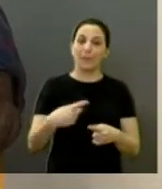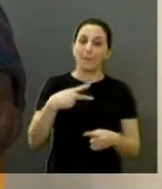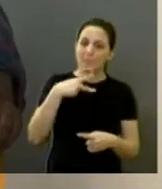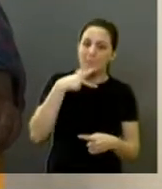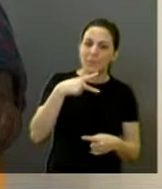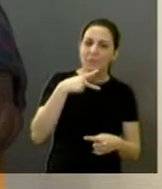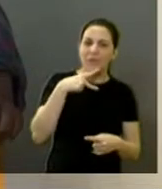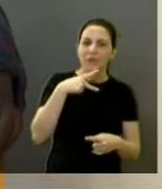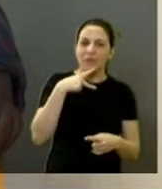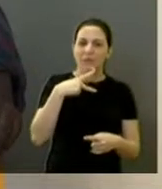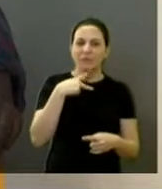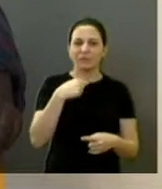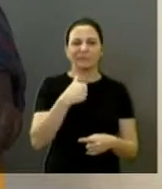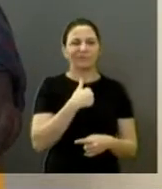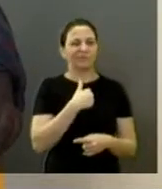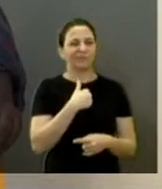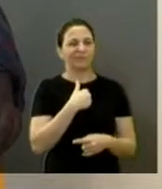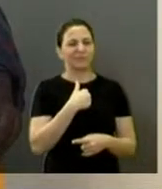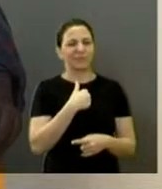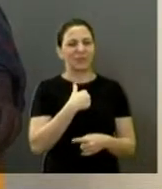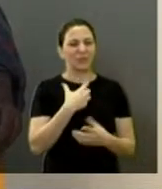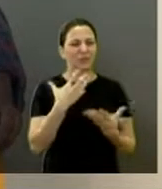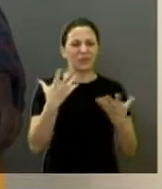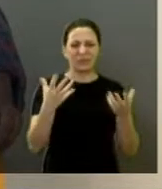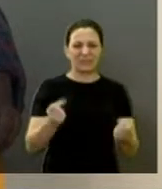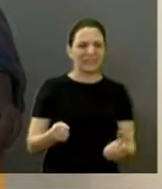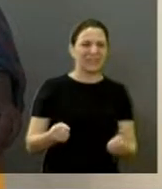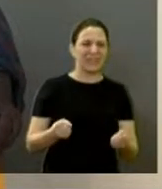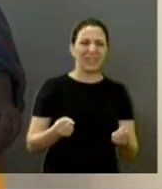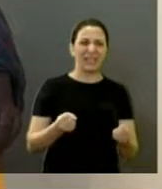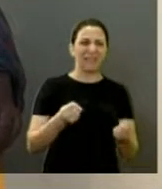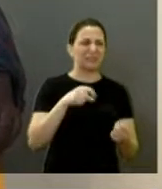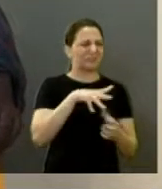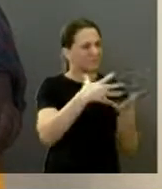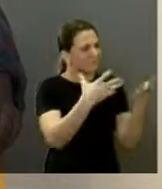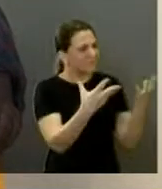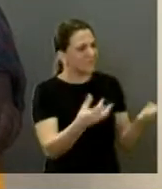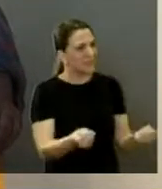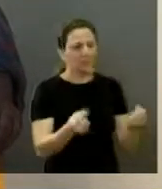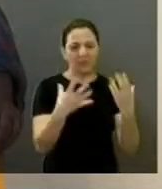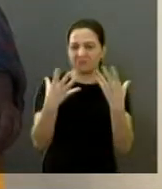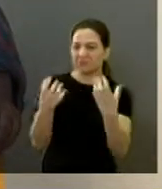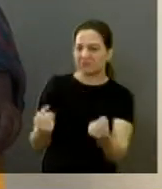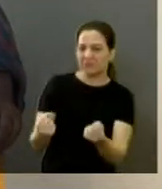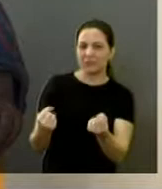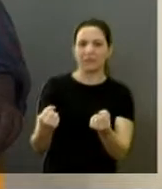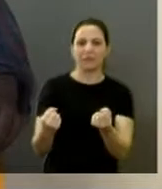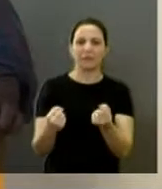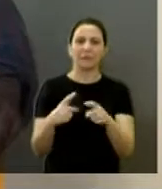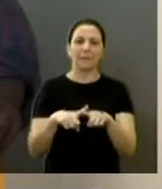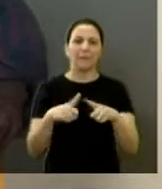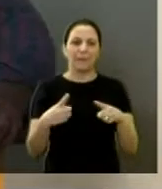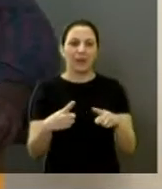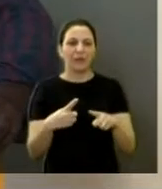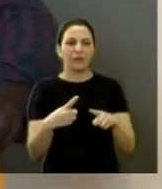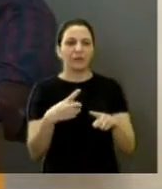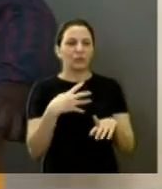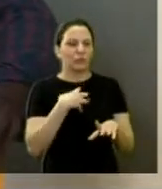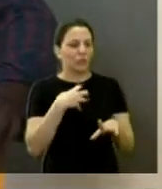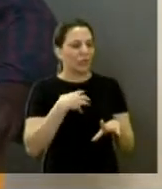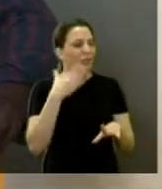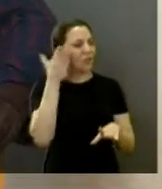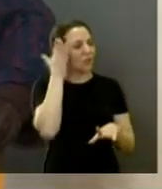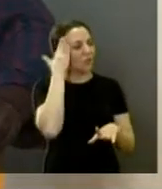aí num sou a favor disso não sou a favor daquilo é mais a minha leitura é